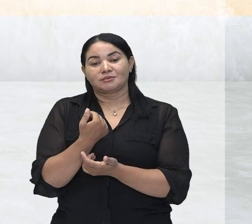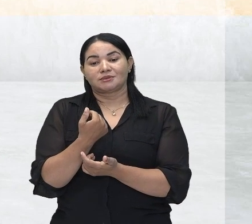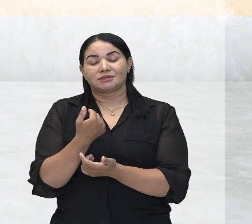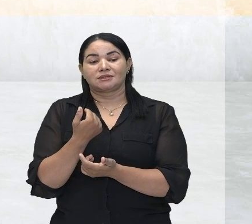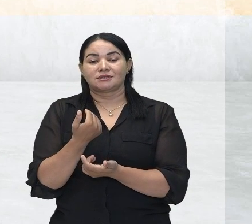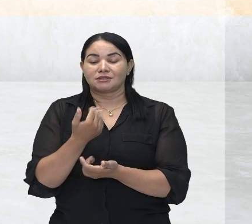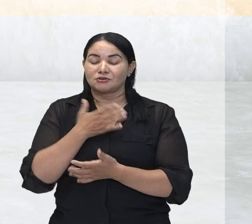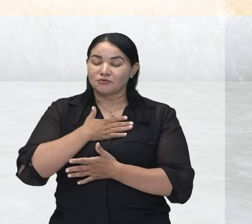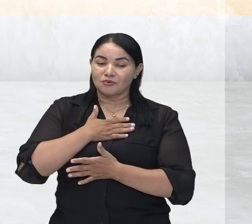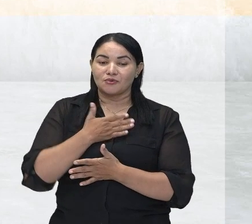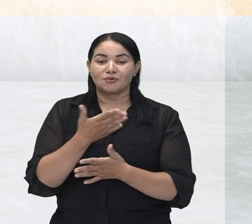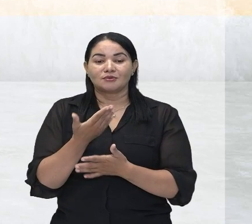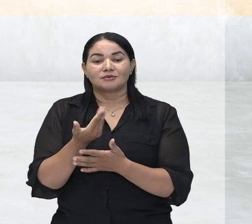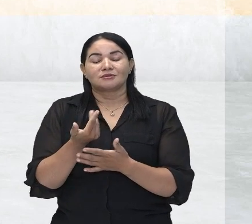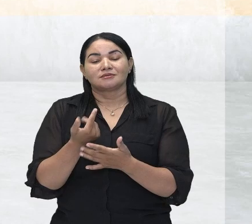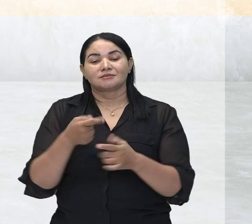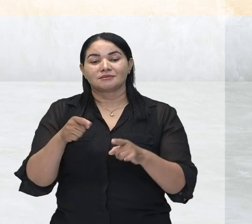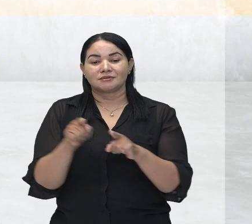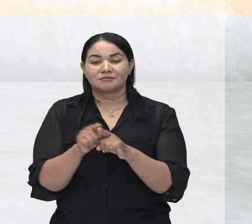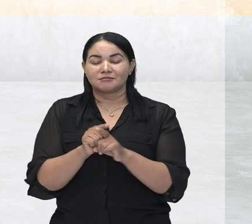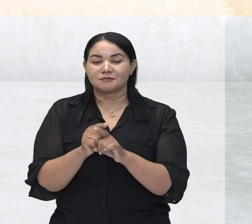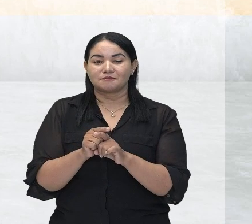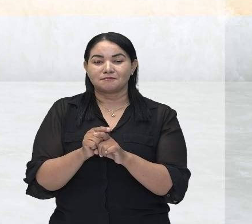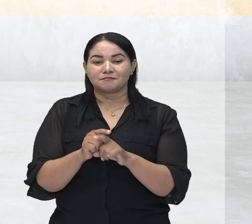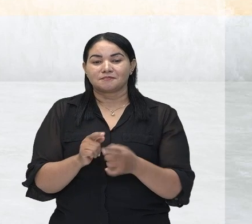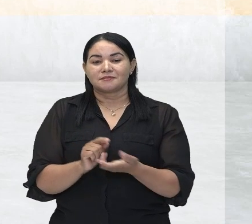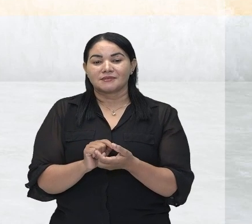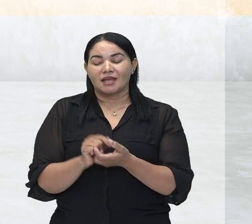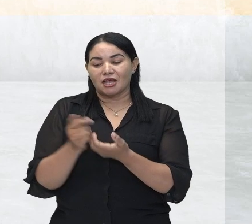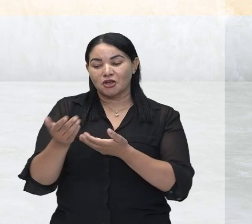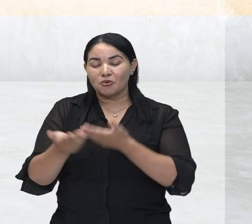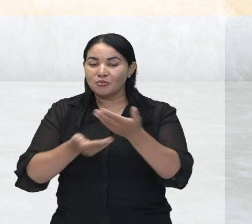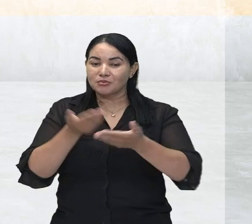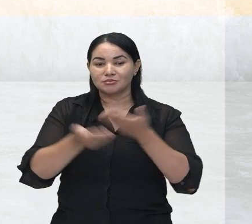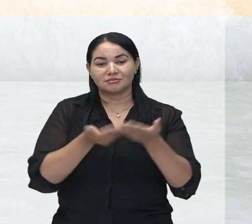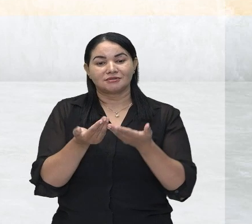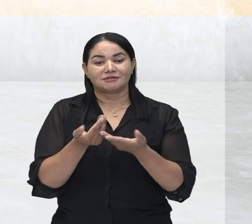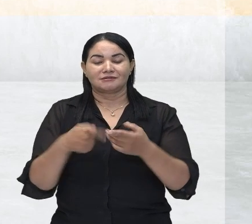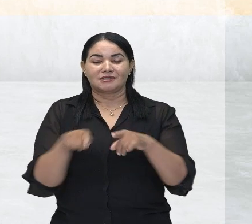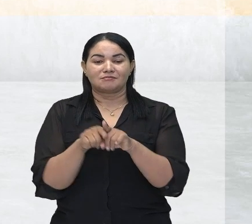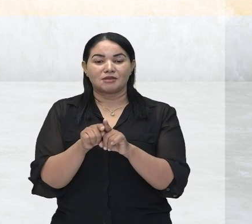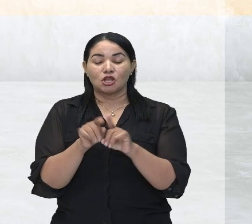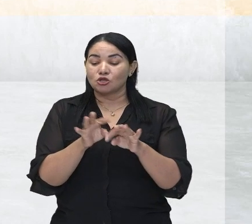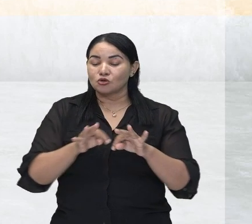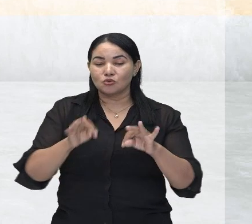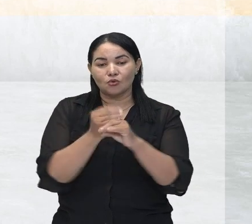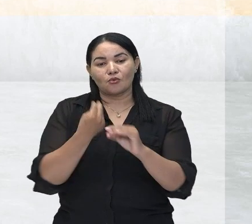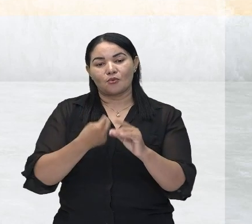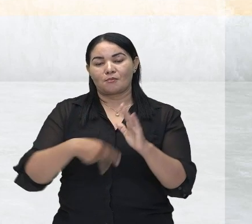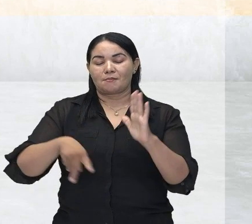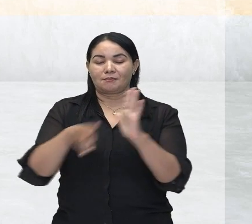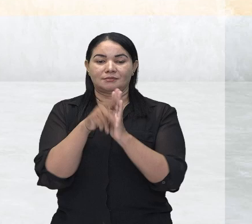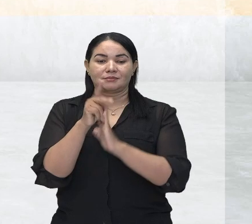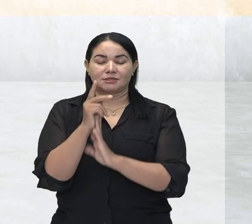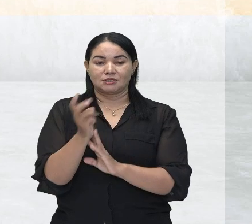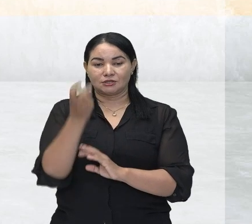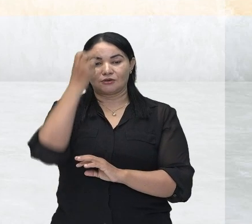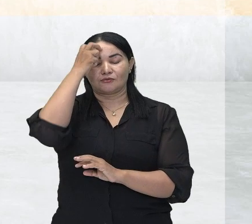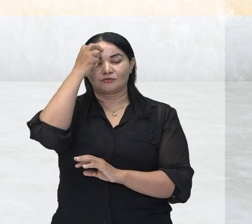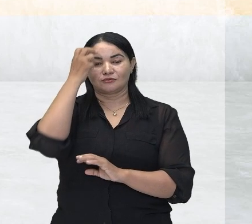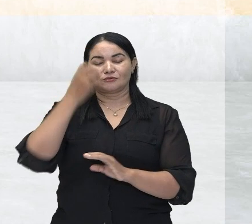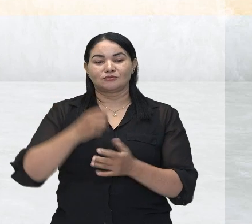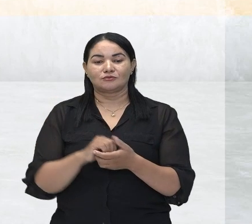eu gosto, na qual a gente convive, partilha. Tudo isso faz parte da cultura. Tudo